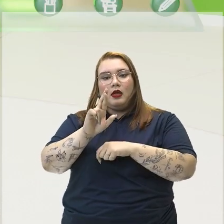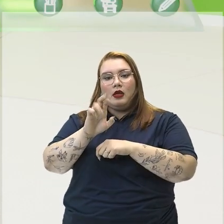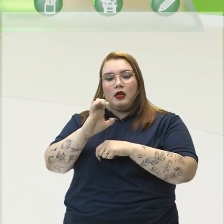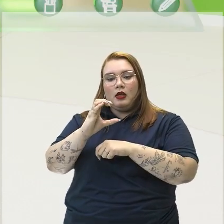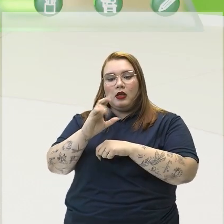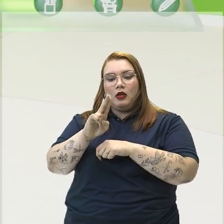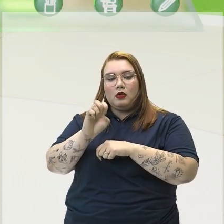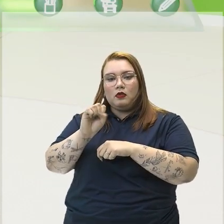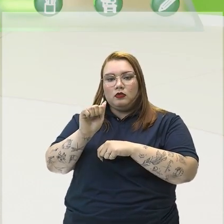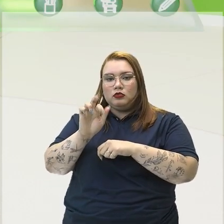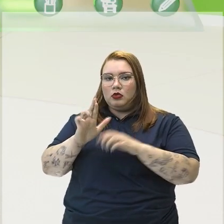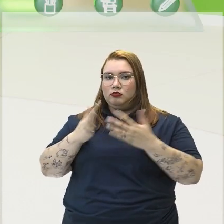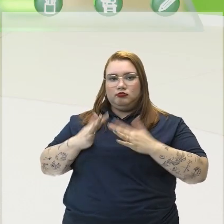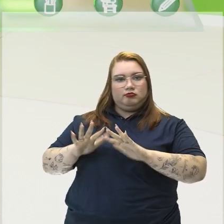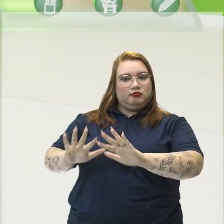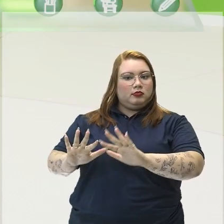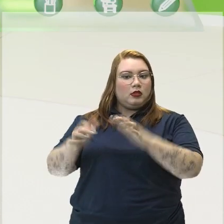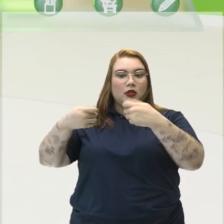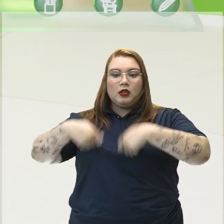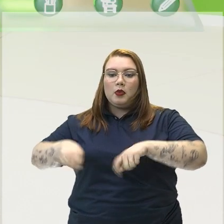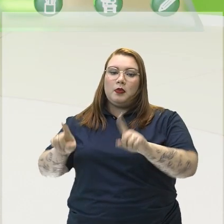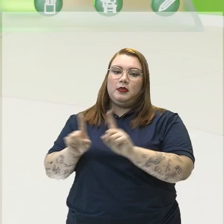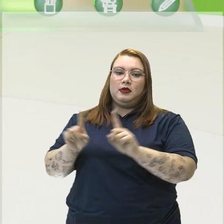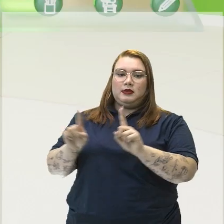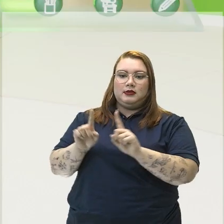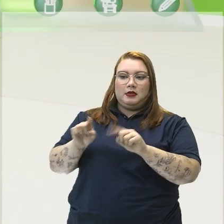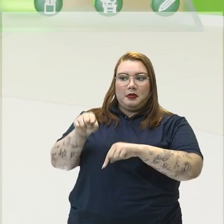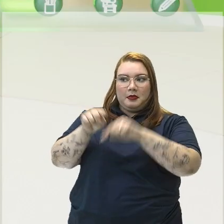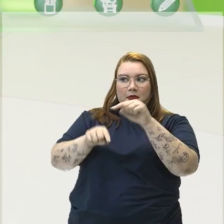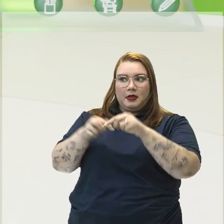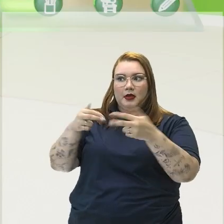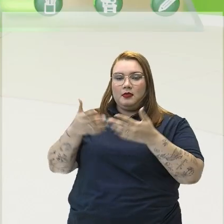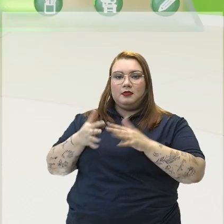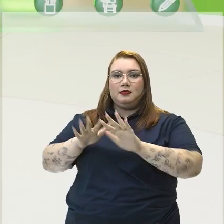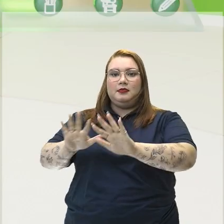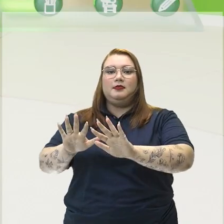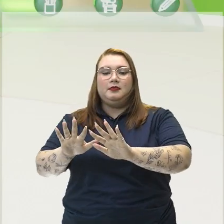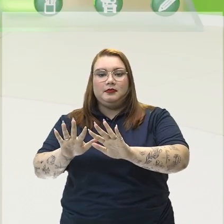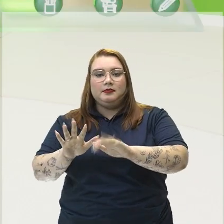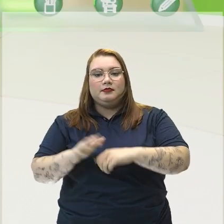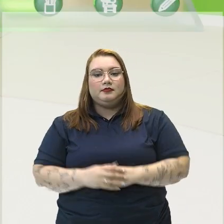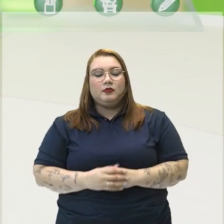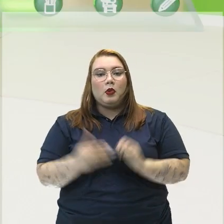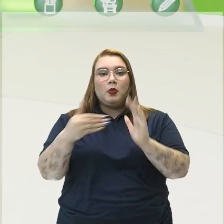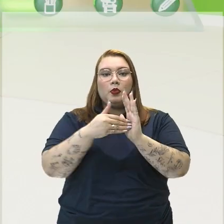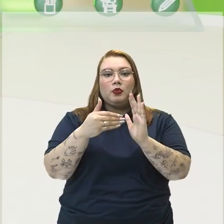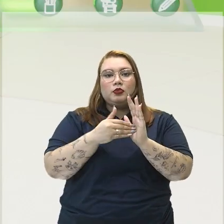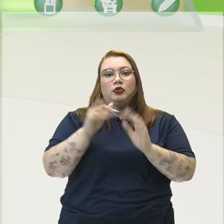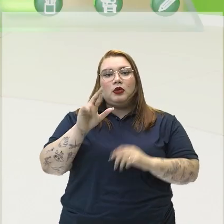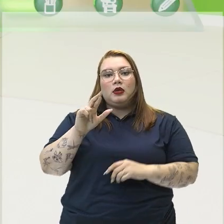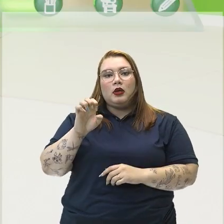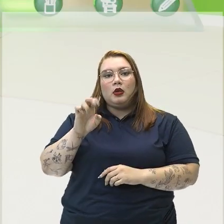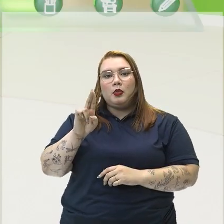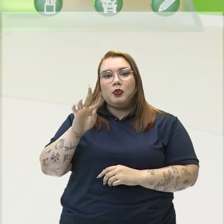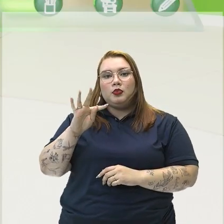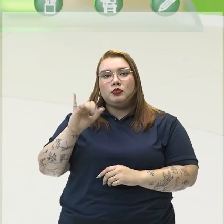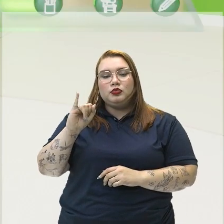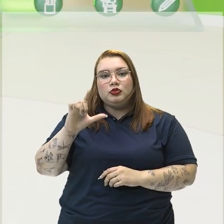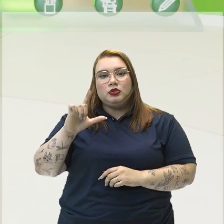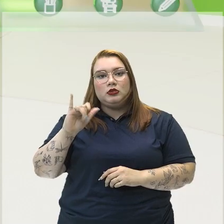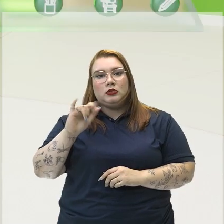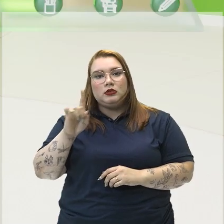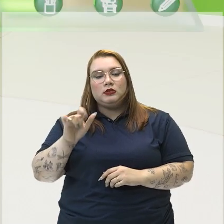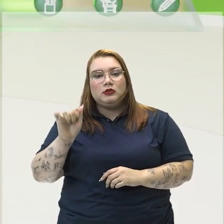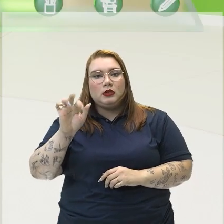Quando eu recuso, não preciso. Então, vou recusar ali aquele material. E aqui do meu ladinho, eu tenho a palavra reutilizar, né?